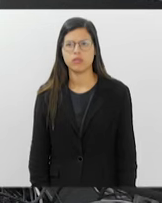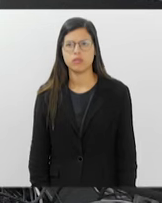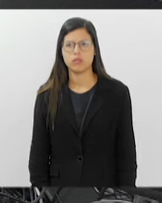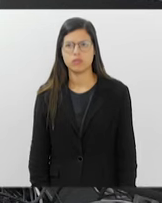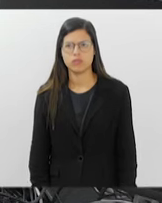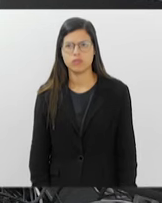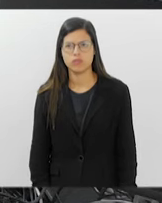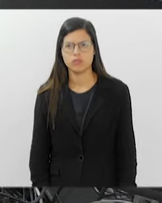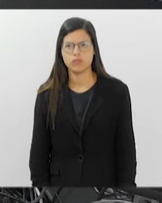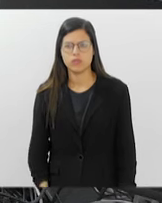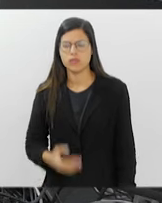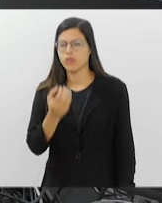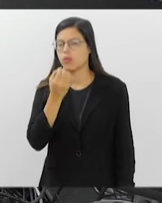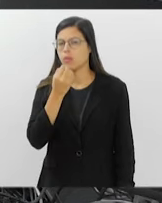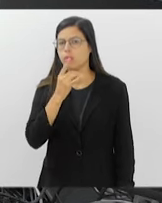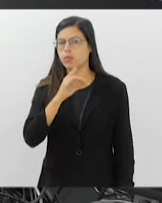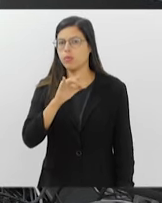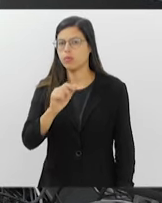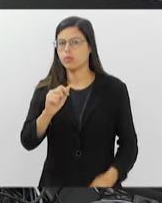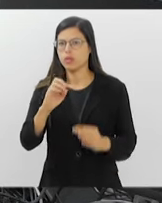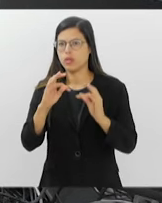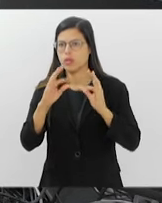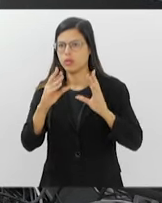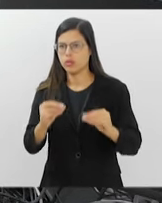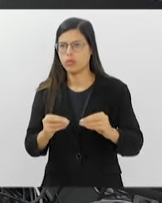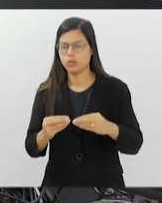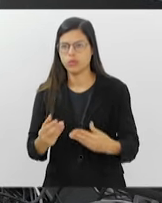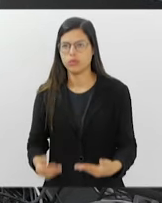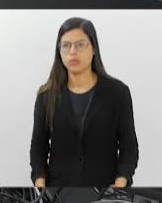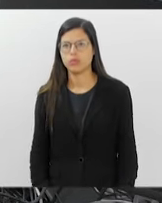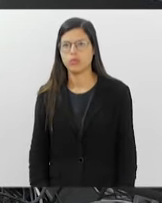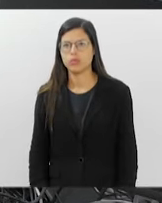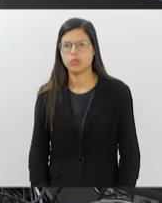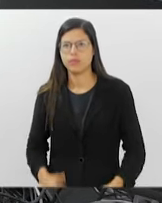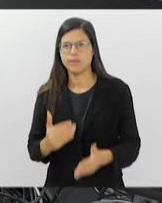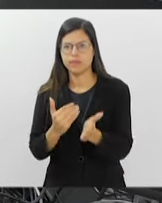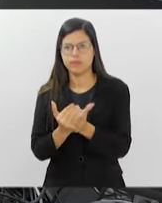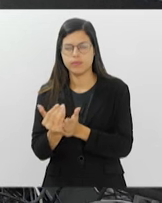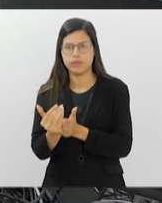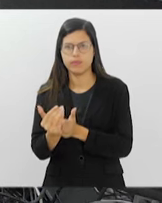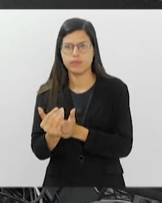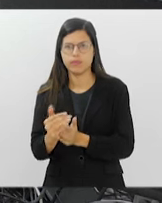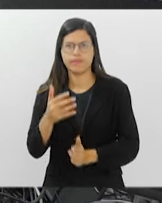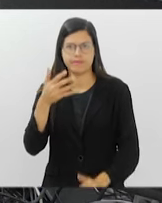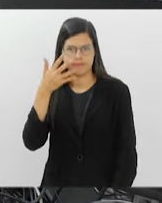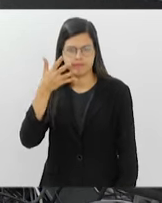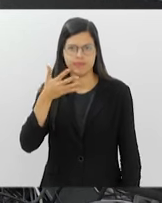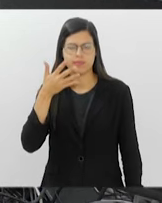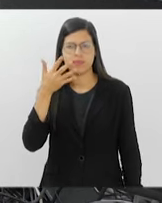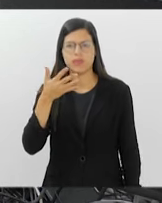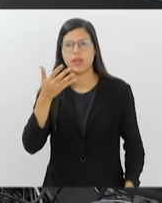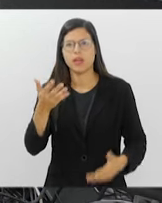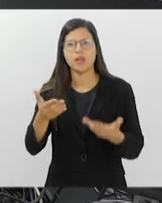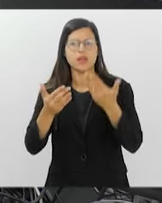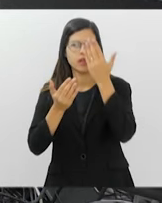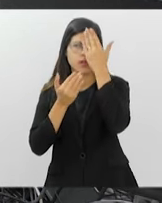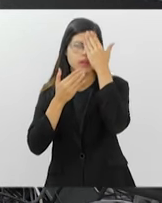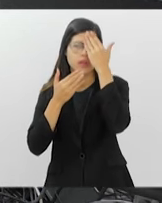rock Bom dia a todos iniciando a minha fala queria